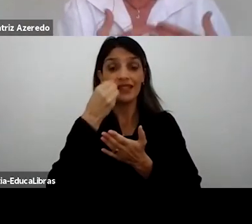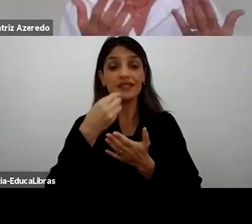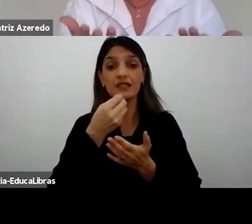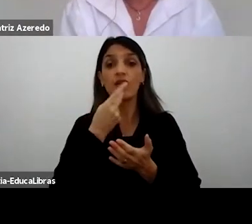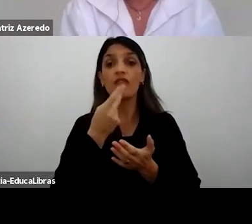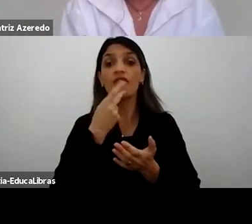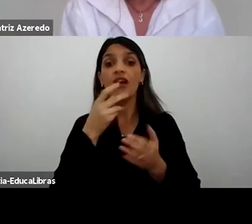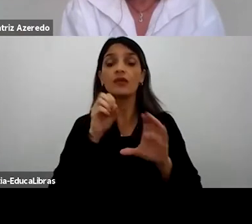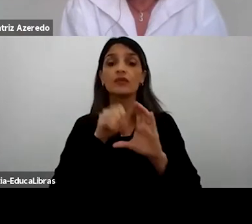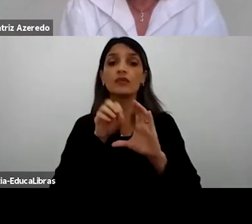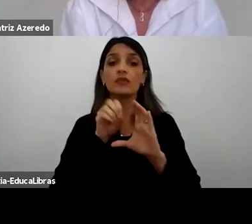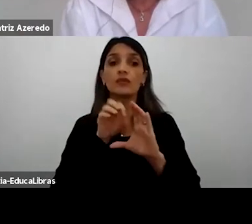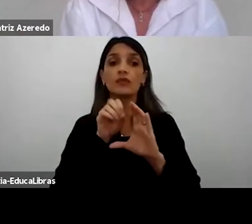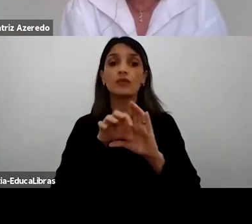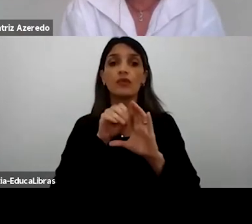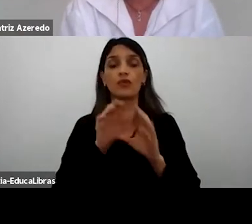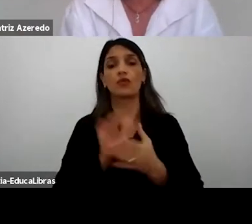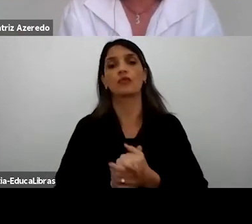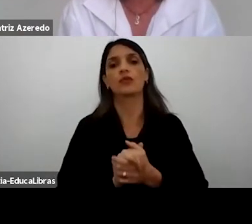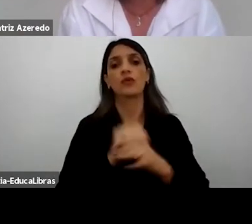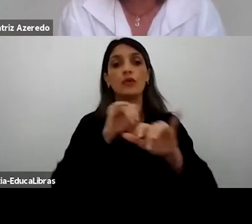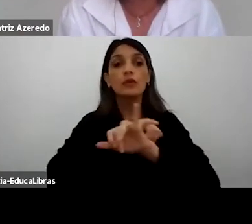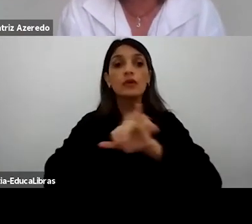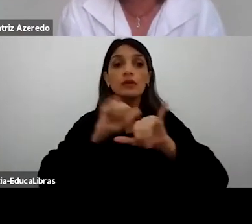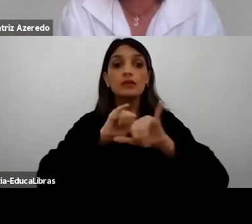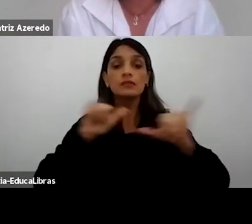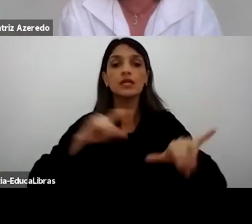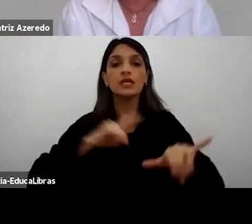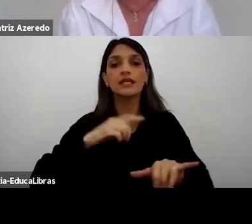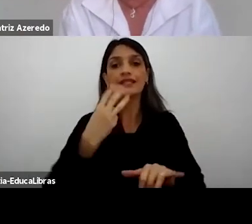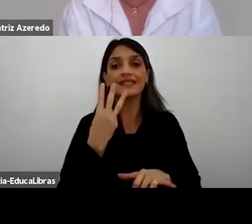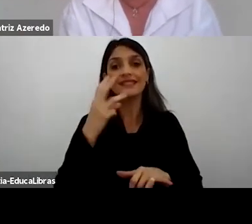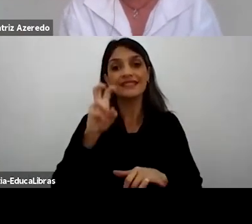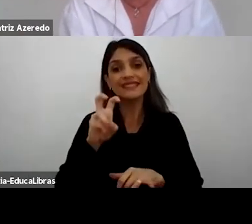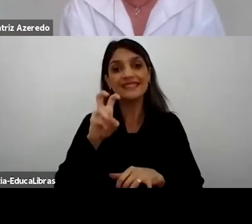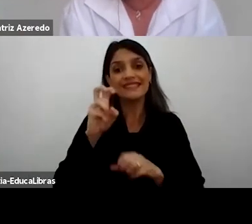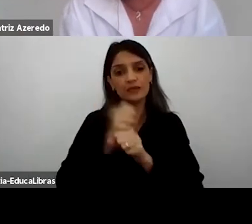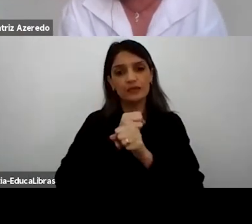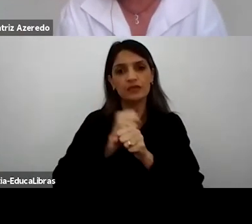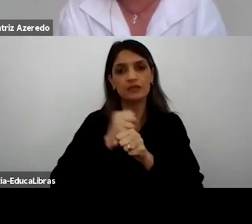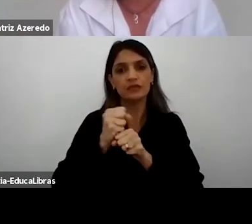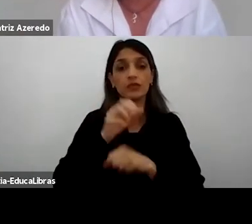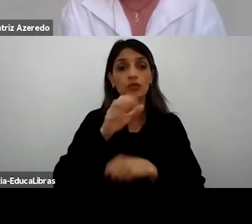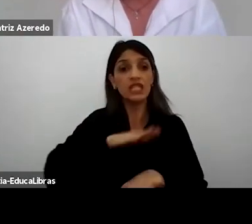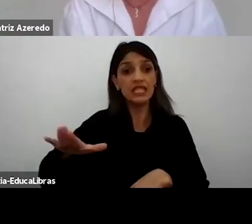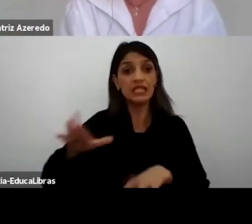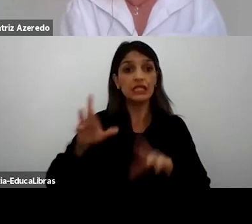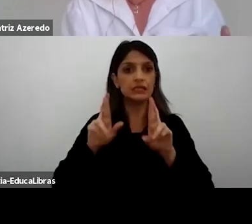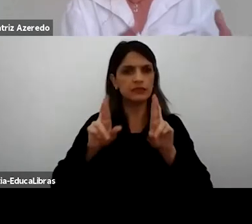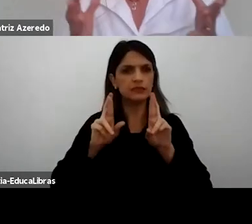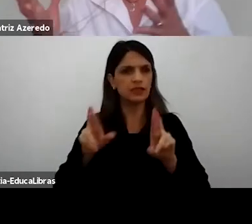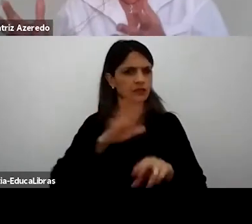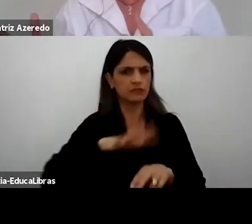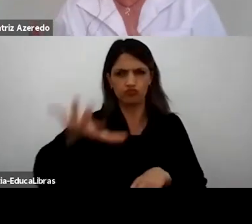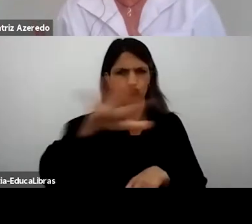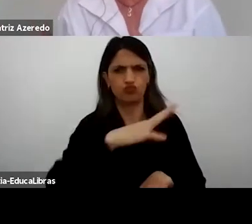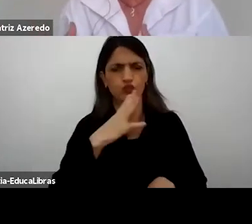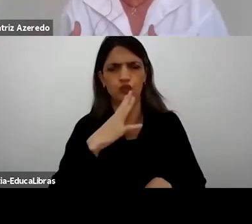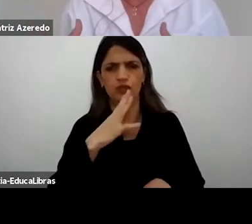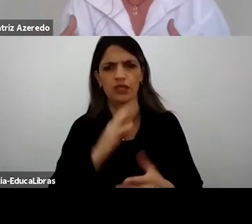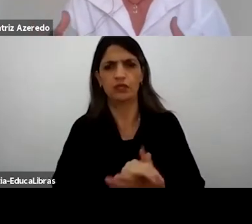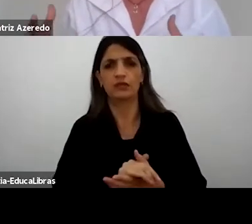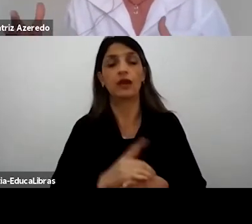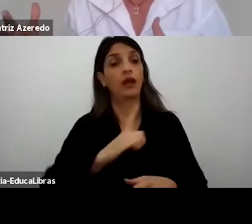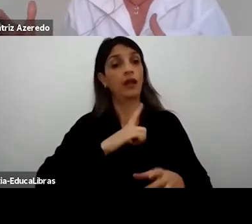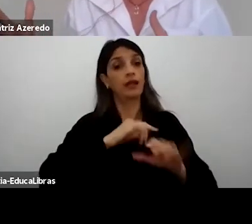e inevitável falar de uma campanha que tem 35 anos, né? Que é o Criança Esperança, que todo mundo conhece. Né? Então, você tem uma campanha